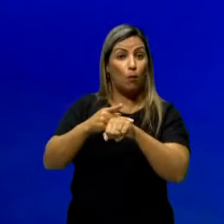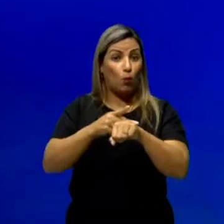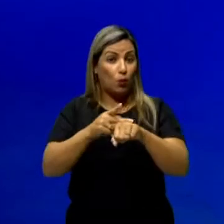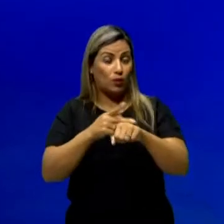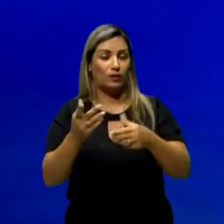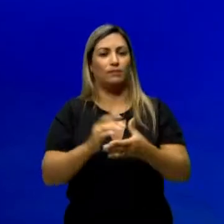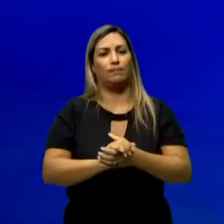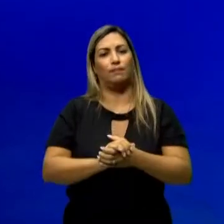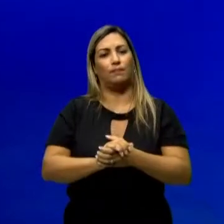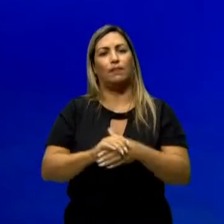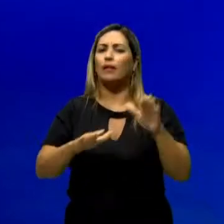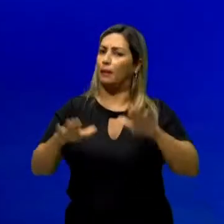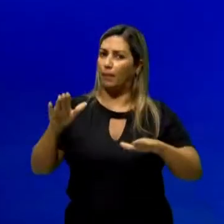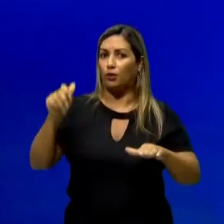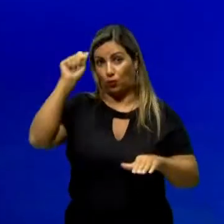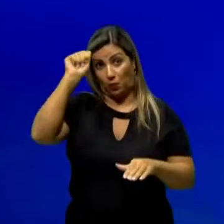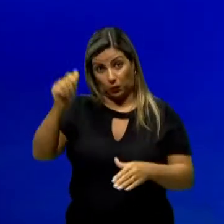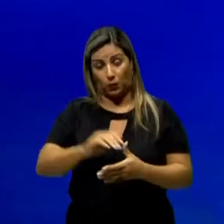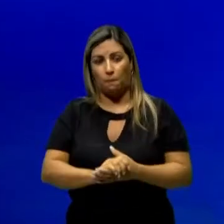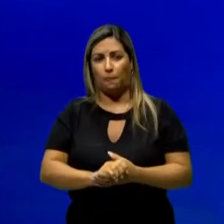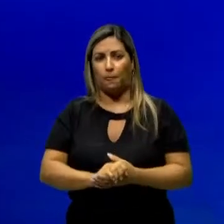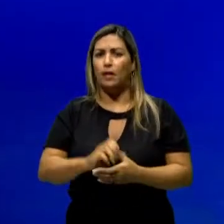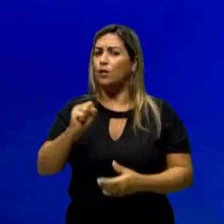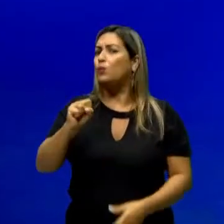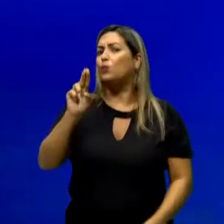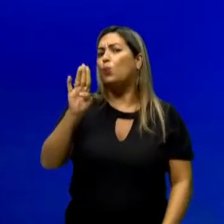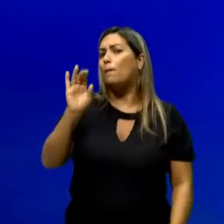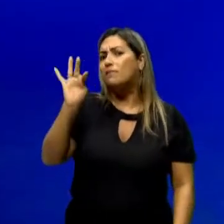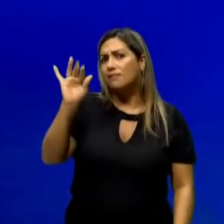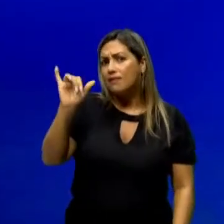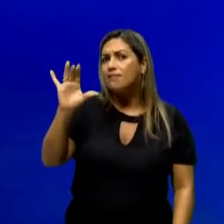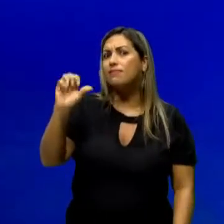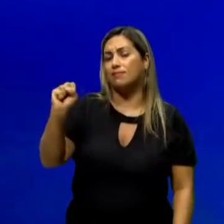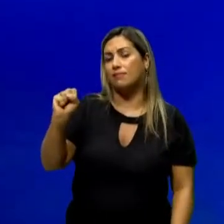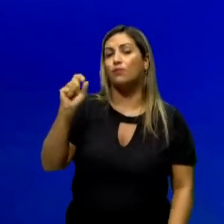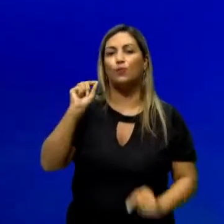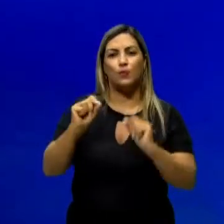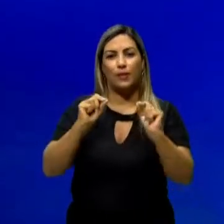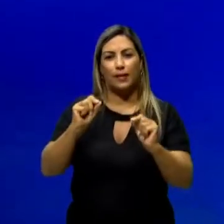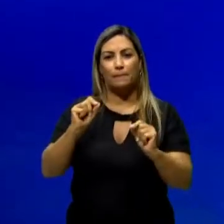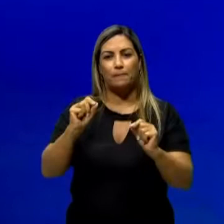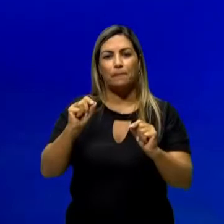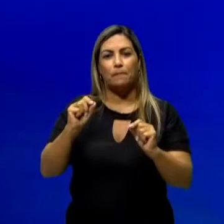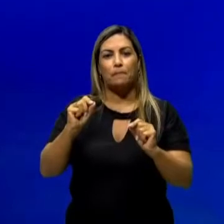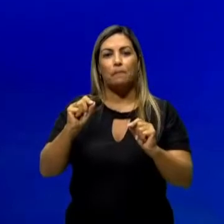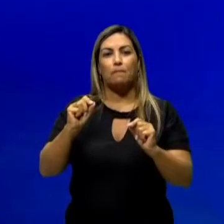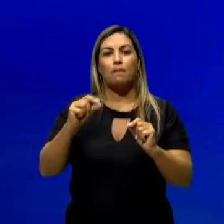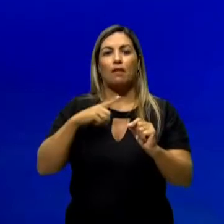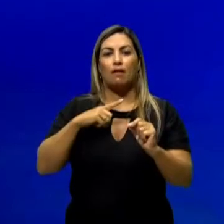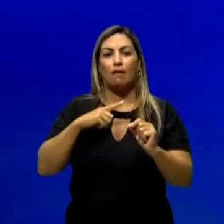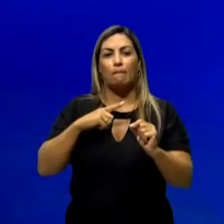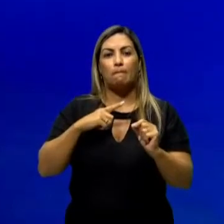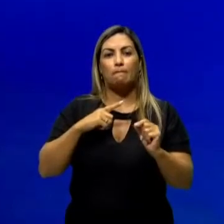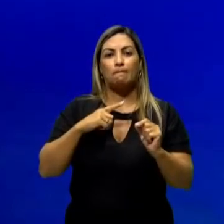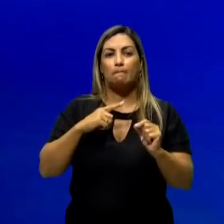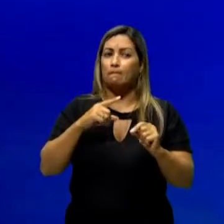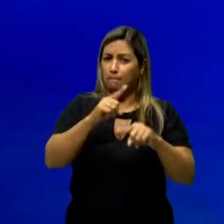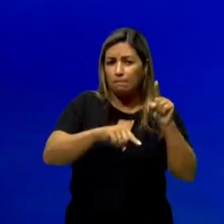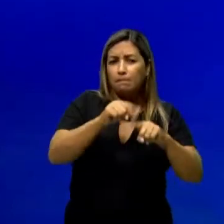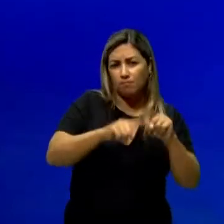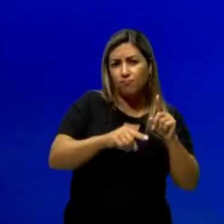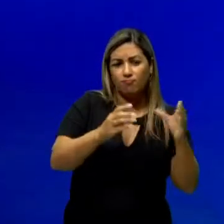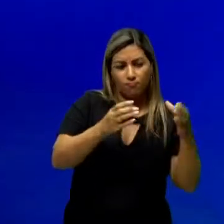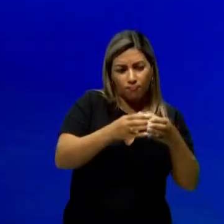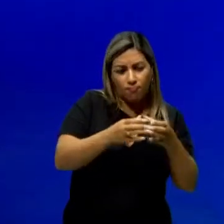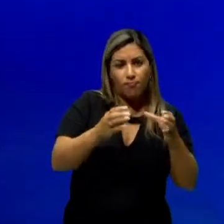do autor. Substância, nesse nosso estudo, vão ser aquelas substâncias ou aquela porção da matéria que